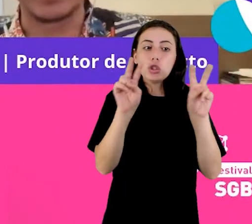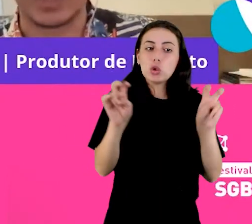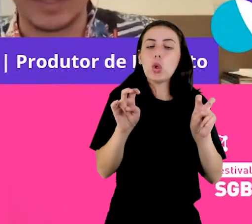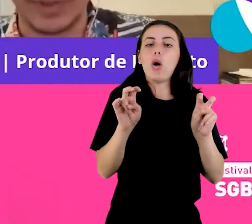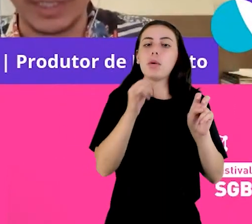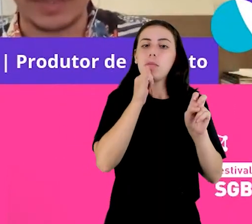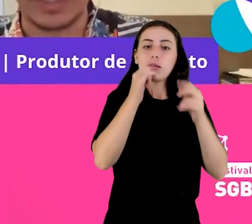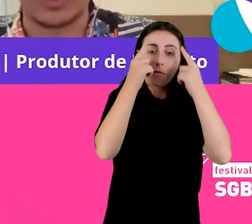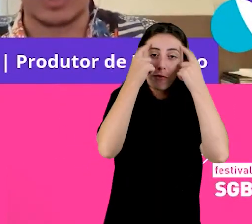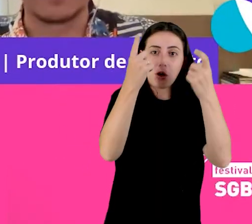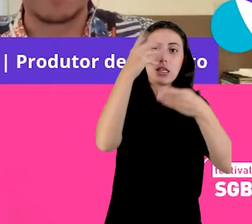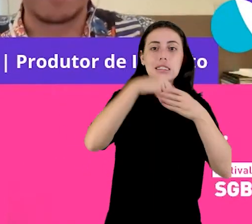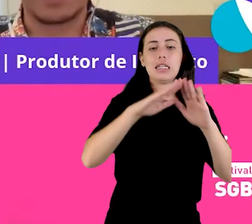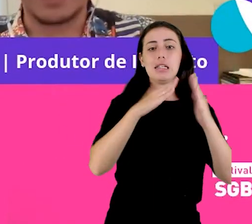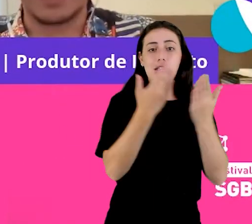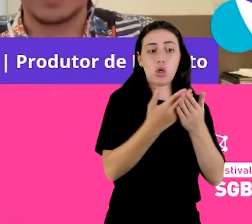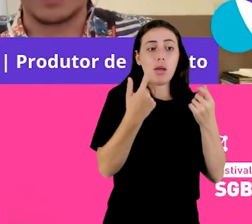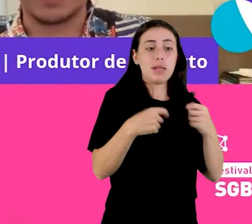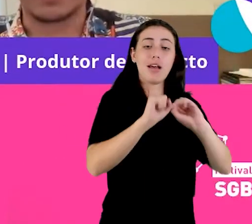pensando na questão da violência dentro da escola,